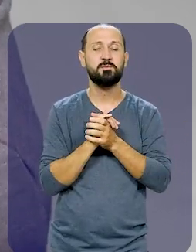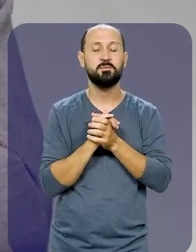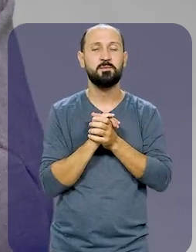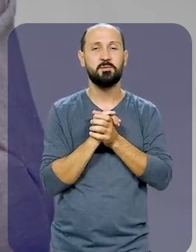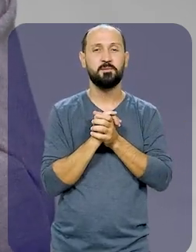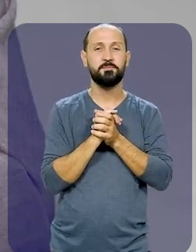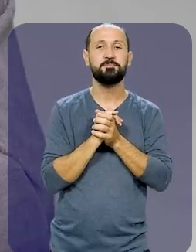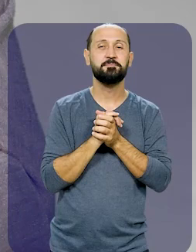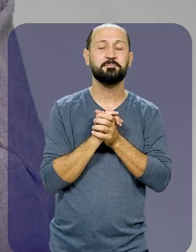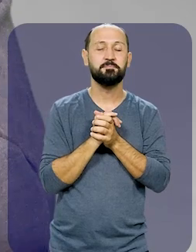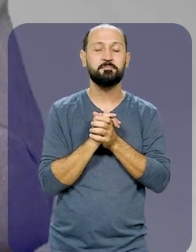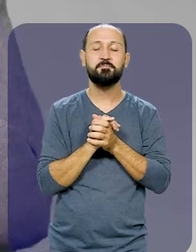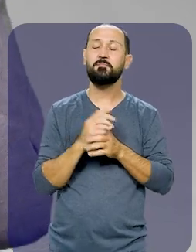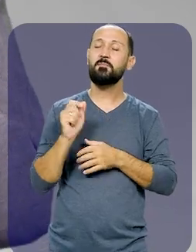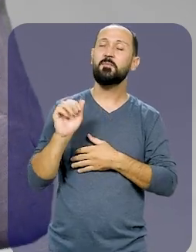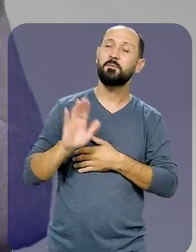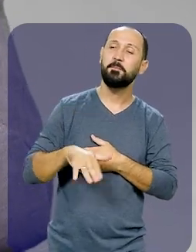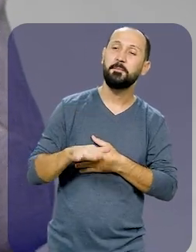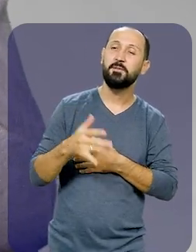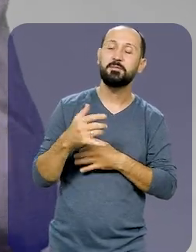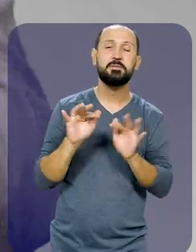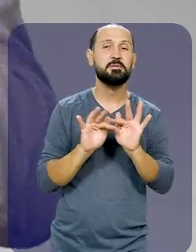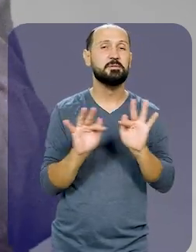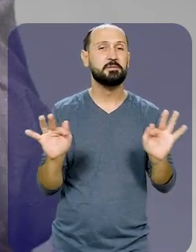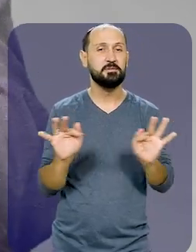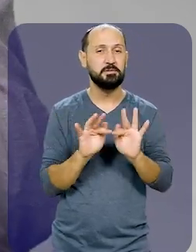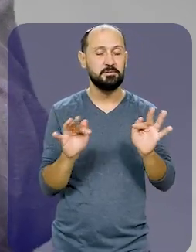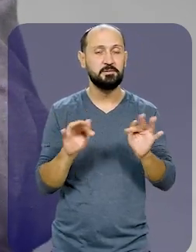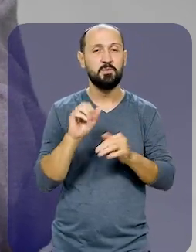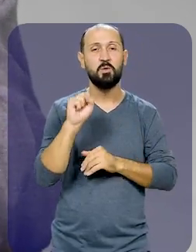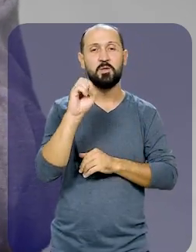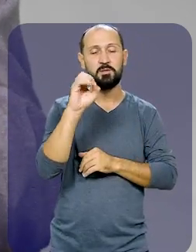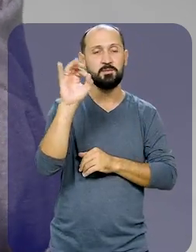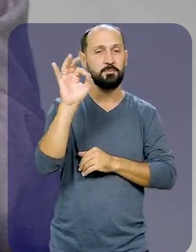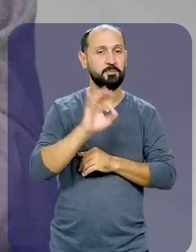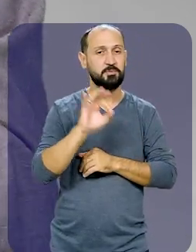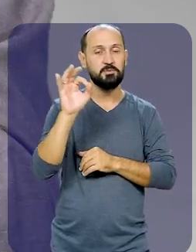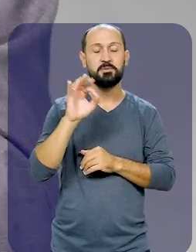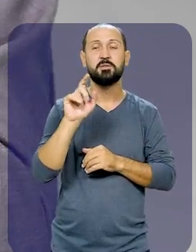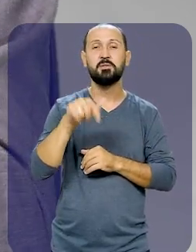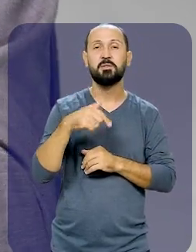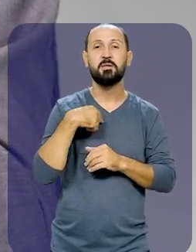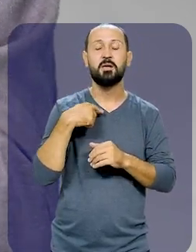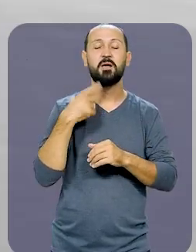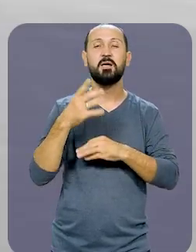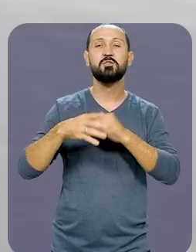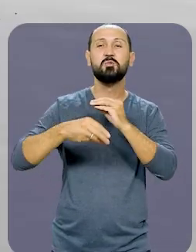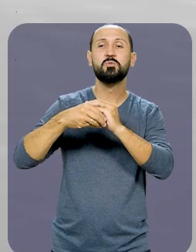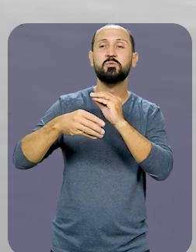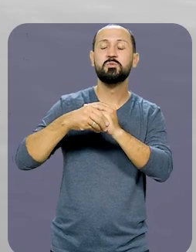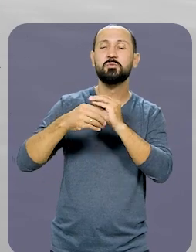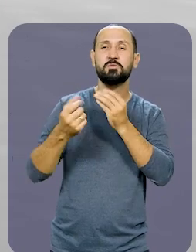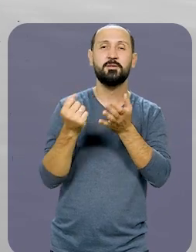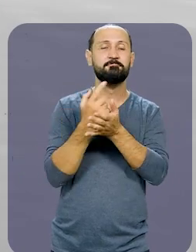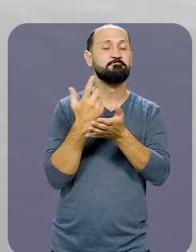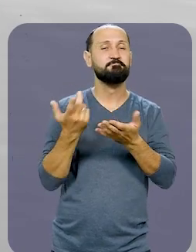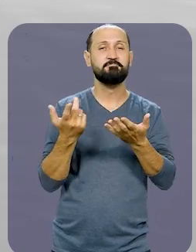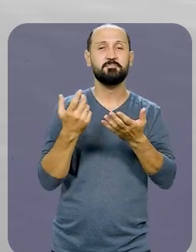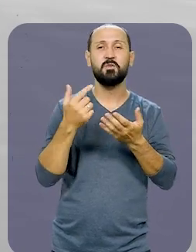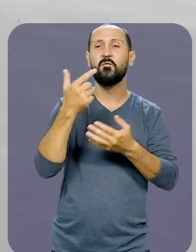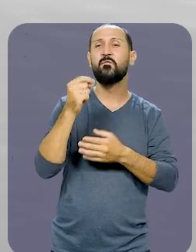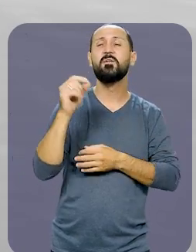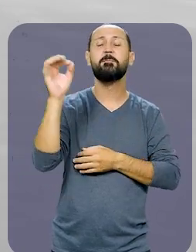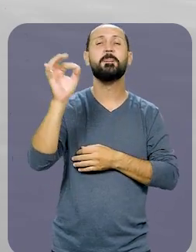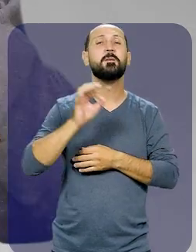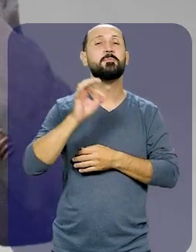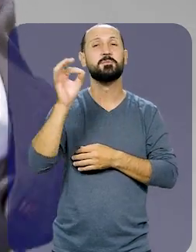tratamento barato, tratamento simples. 80% são suplementos, 20%